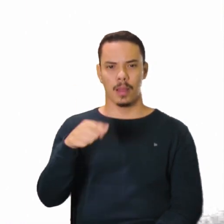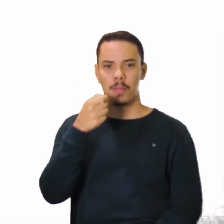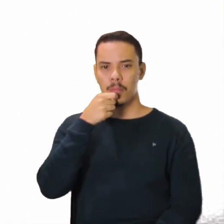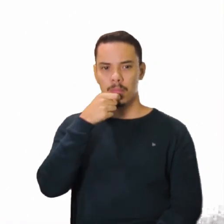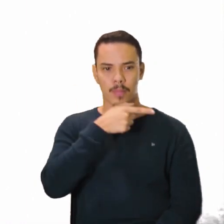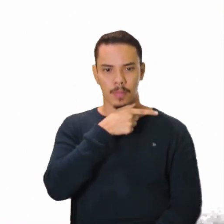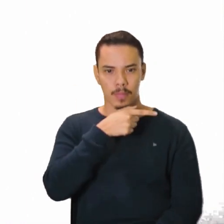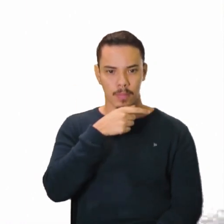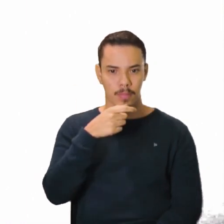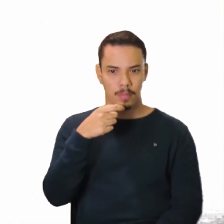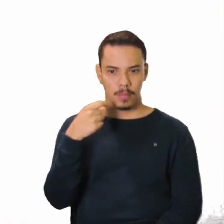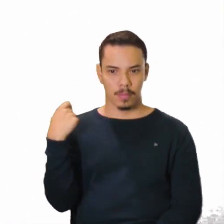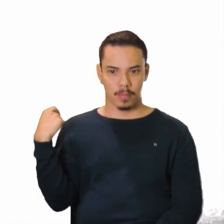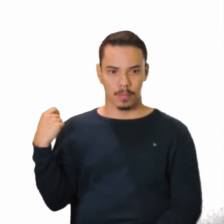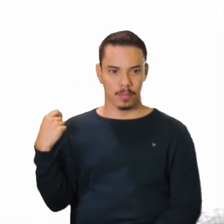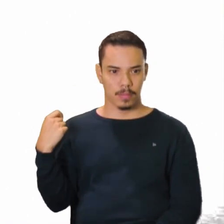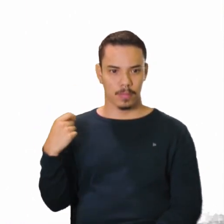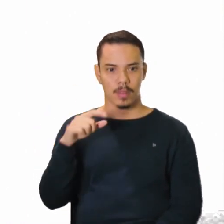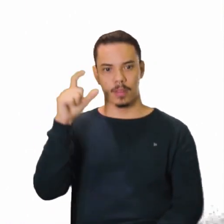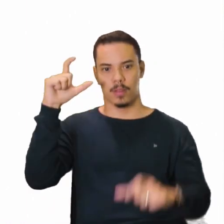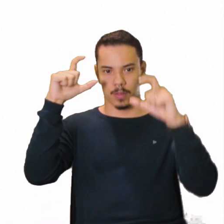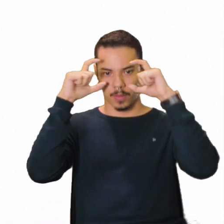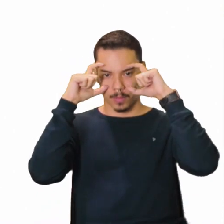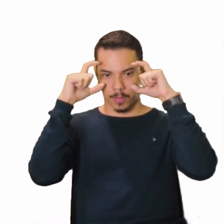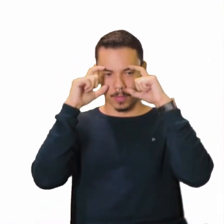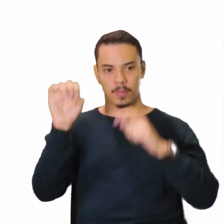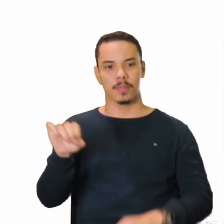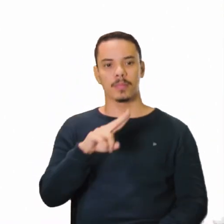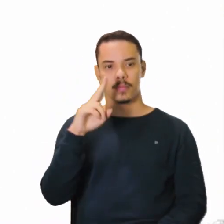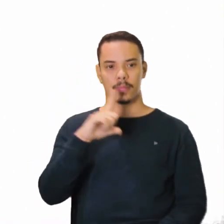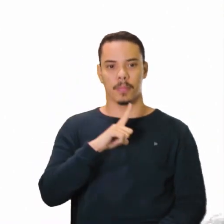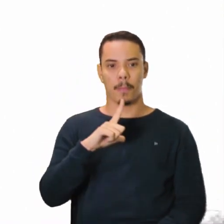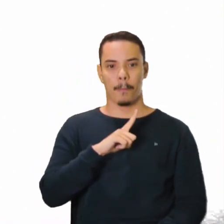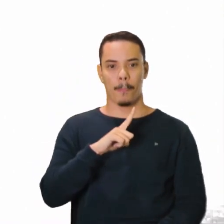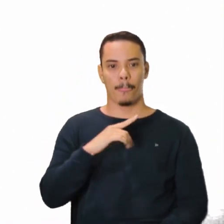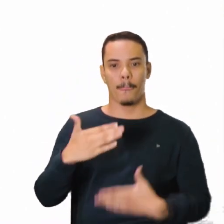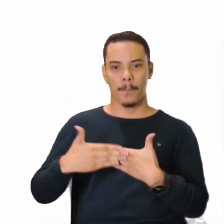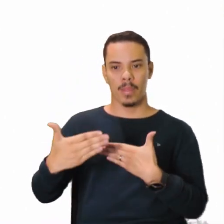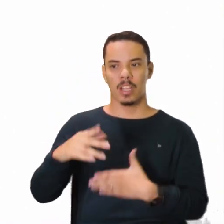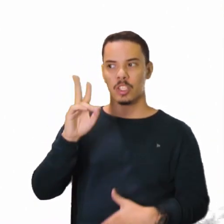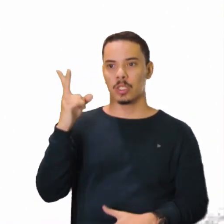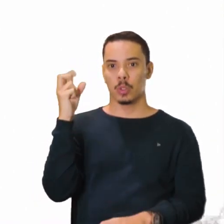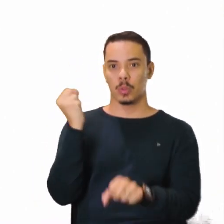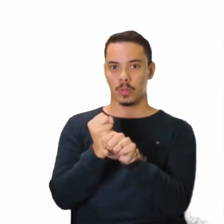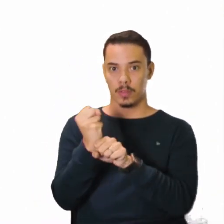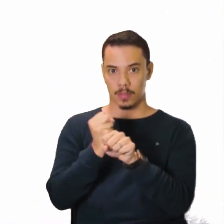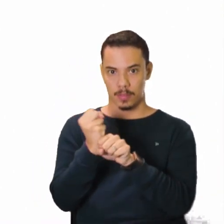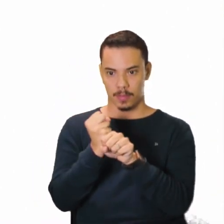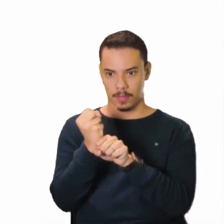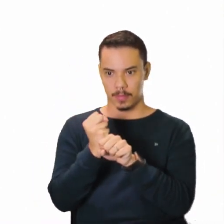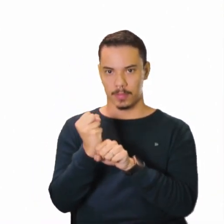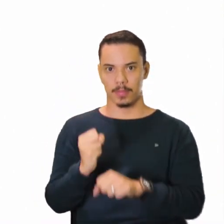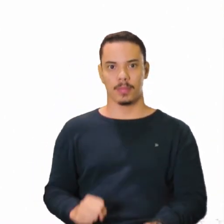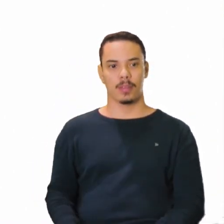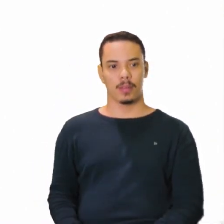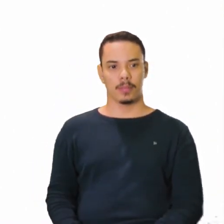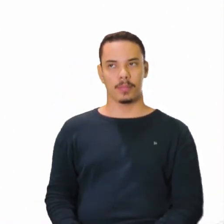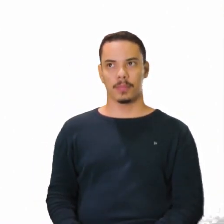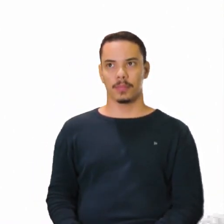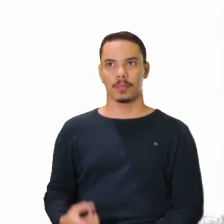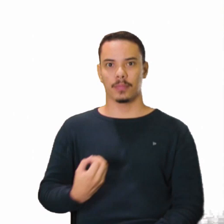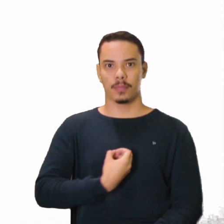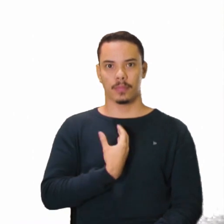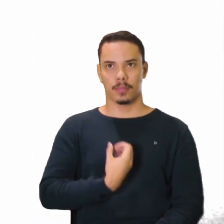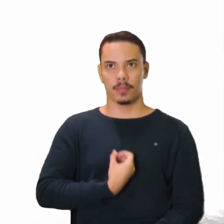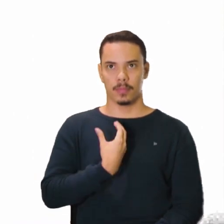a coruja? Hã? Será a mesma que piava há 2 anos? Bom, essa poesia aí,